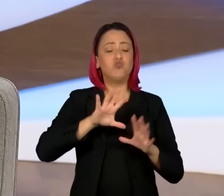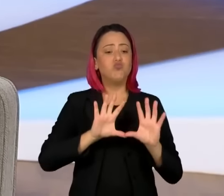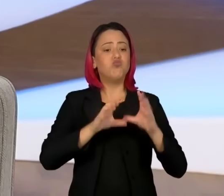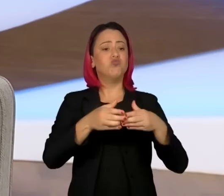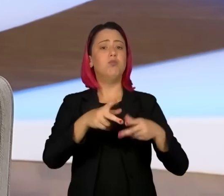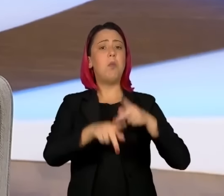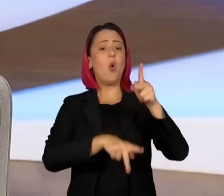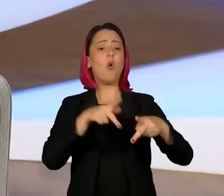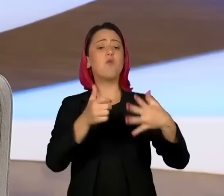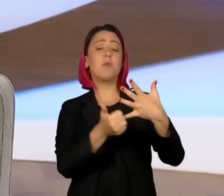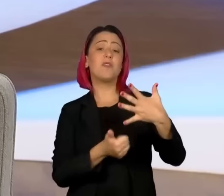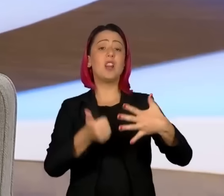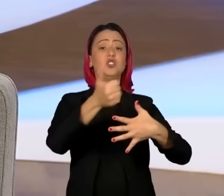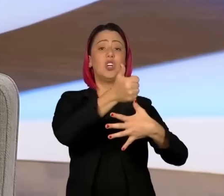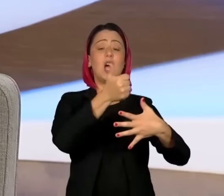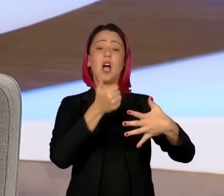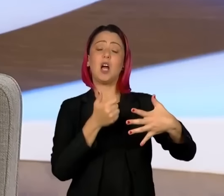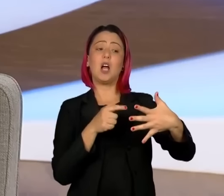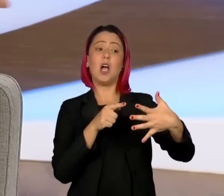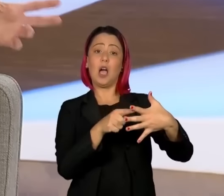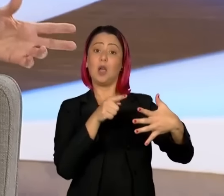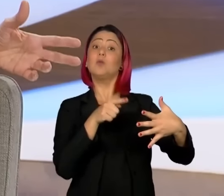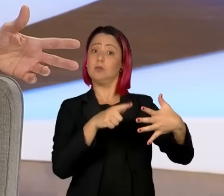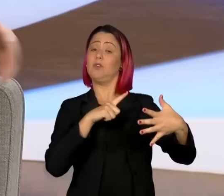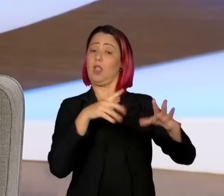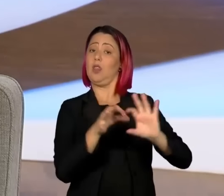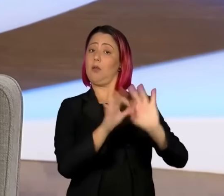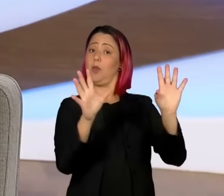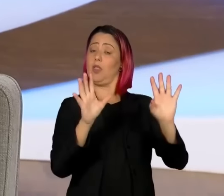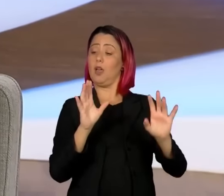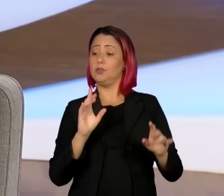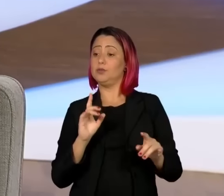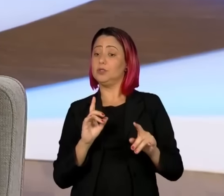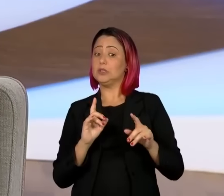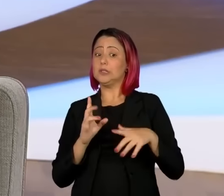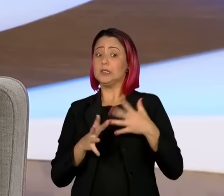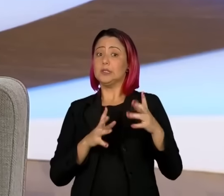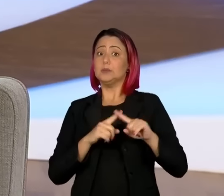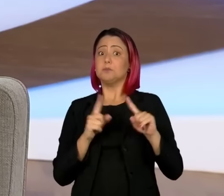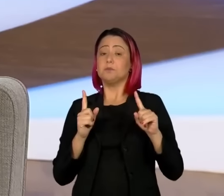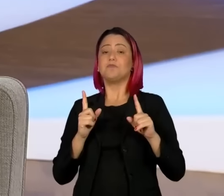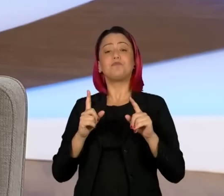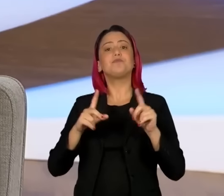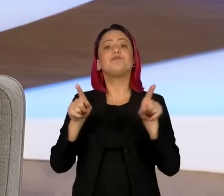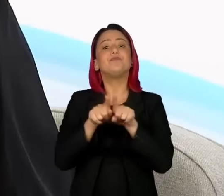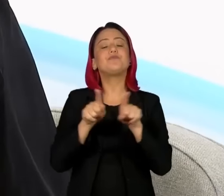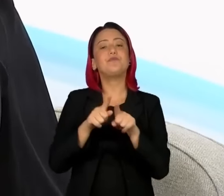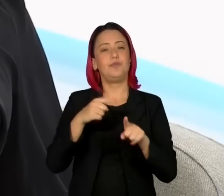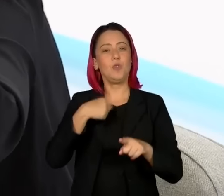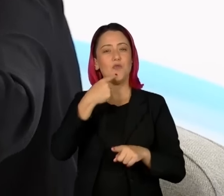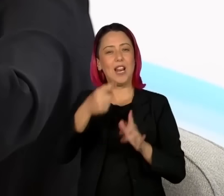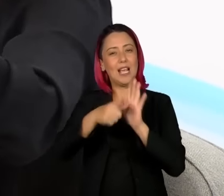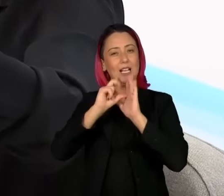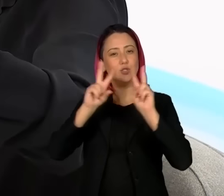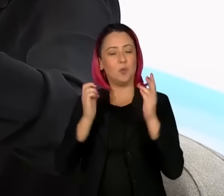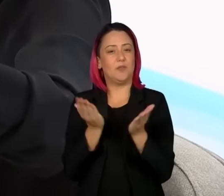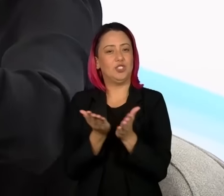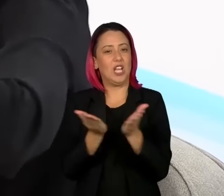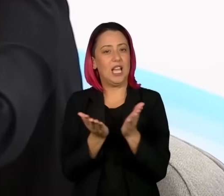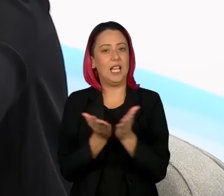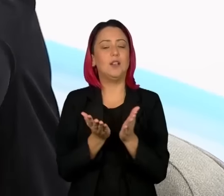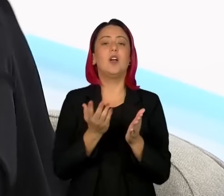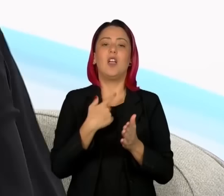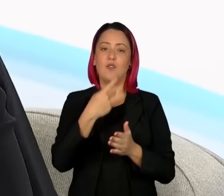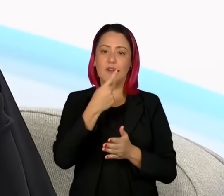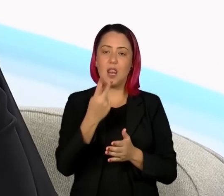privilegiada libertária às custas E aí até tem a questão evangélica que eu falei no coisa que eu dizer que não gostava de